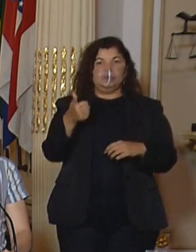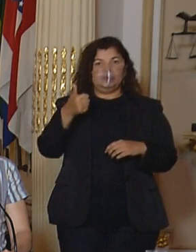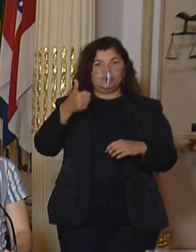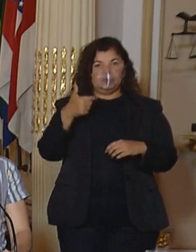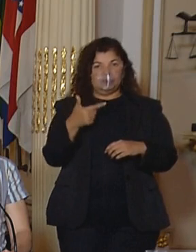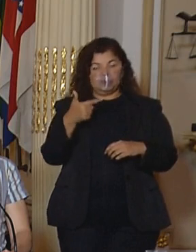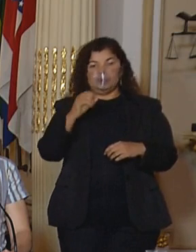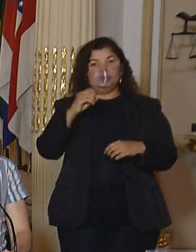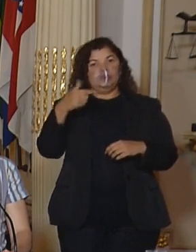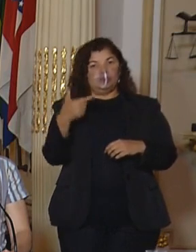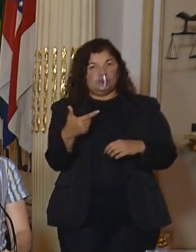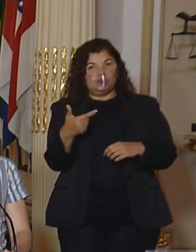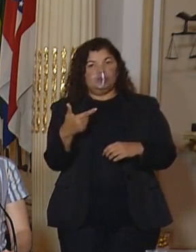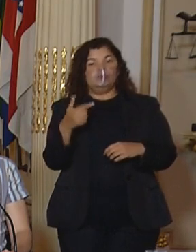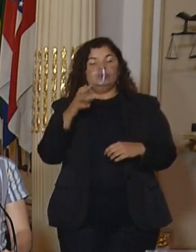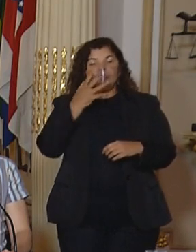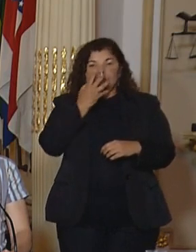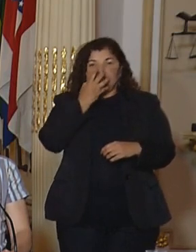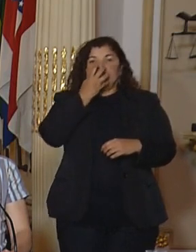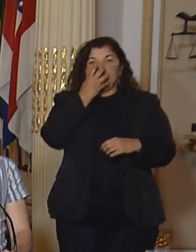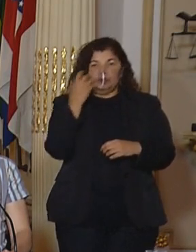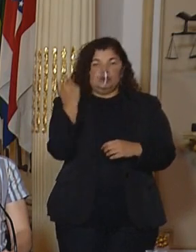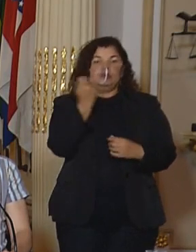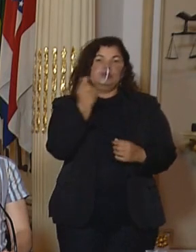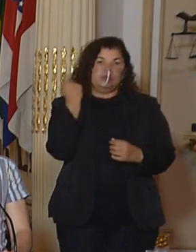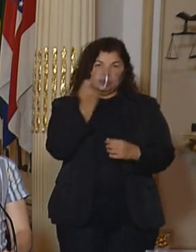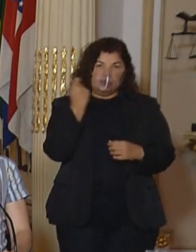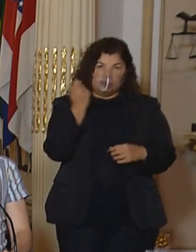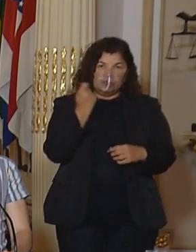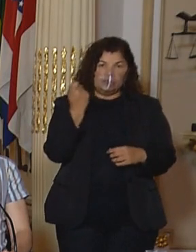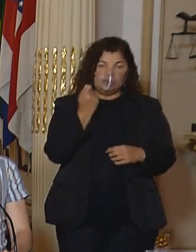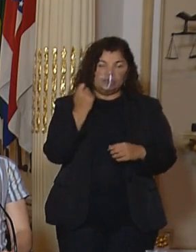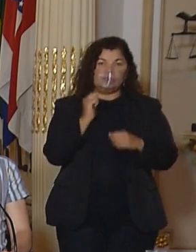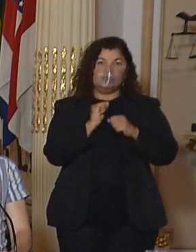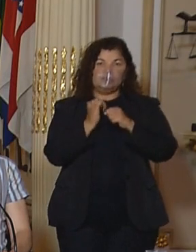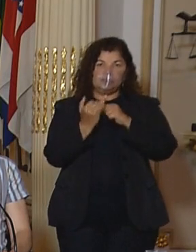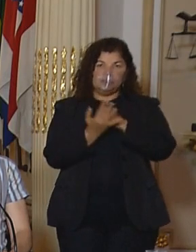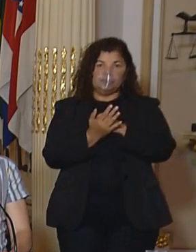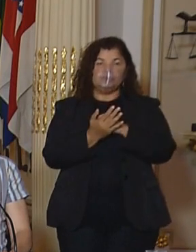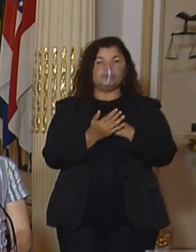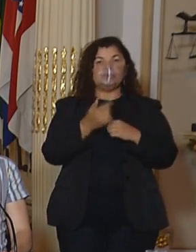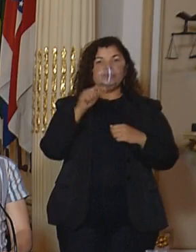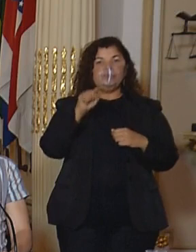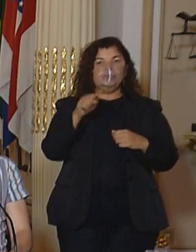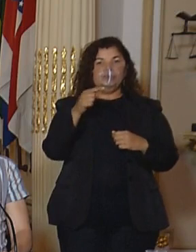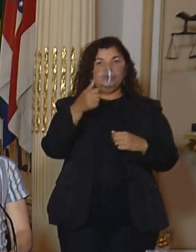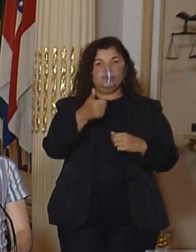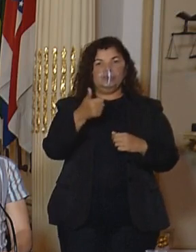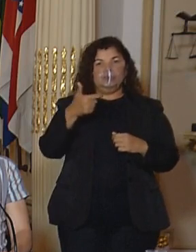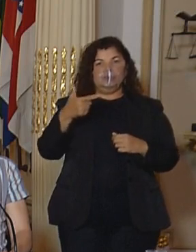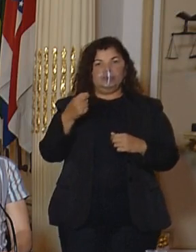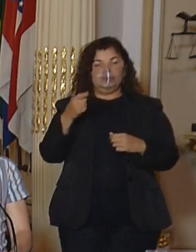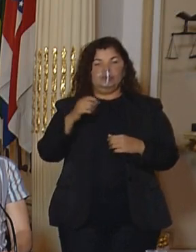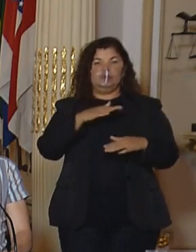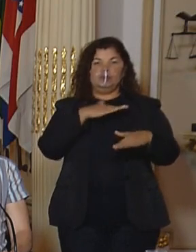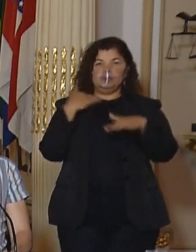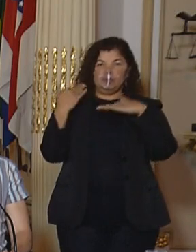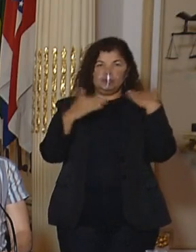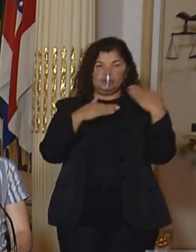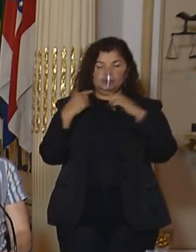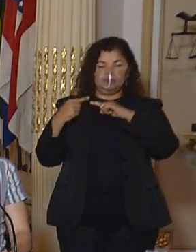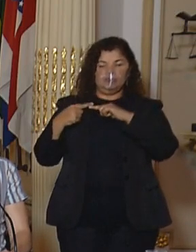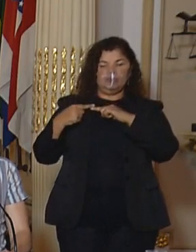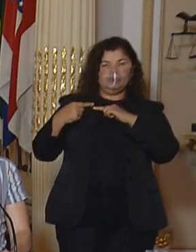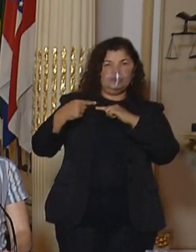6.702 casos de síndrome respiratória aguda grave por Covid, né, 1.120 óbitos ao todo, ao longo desse